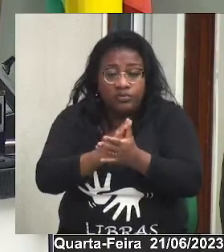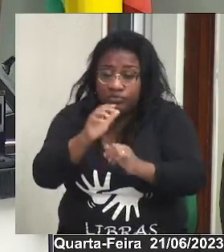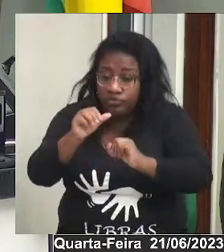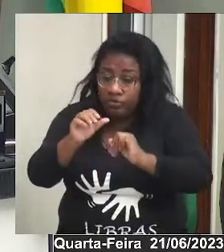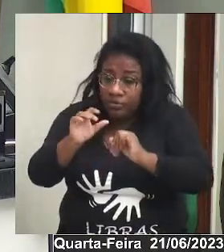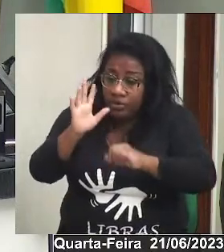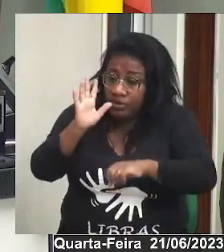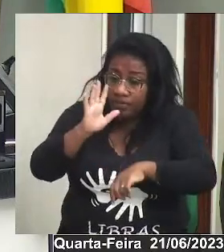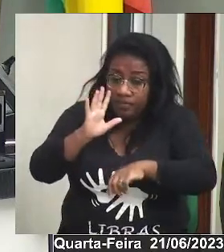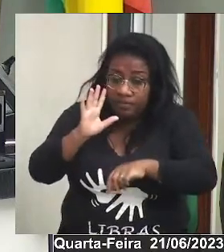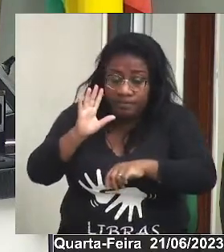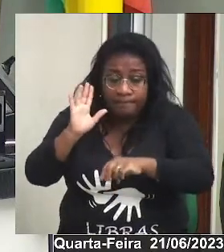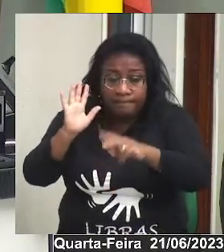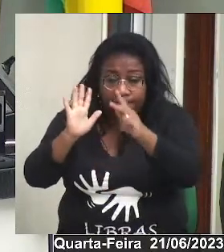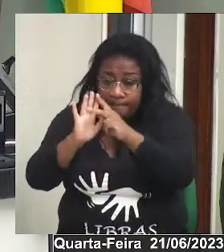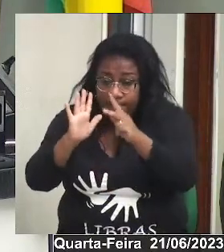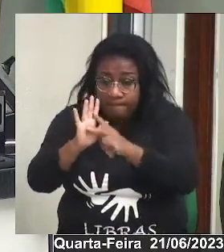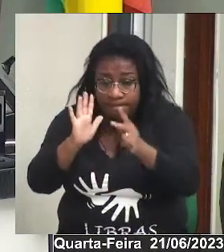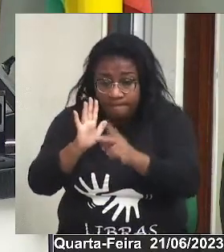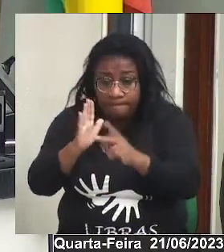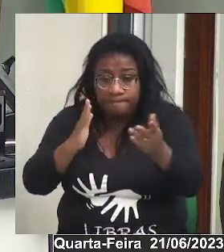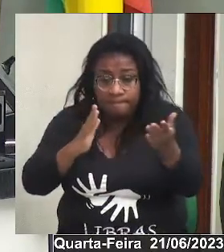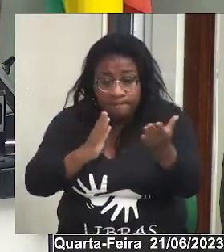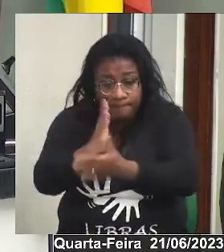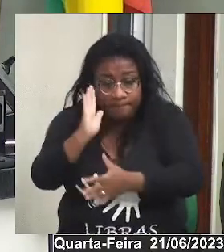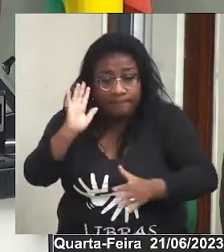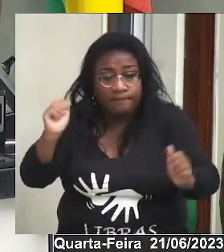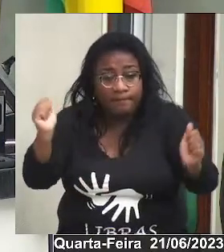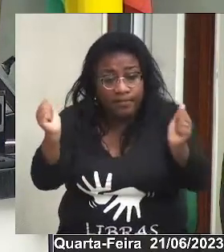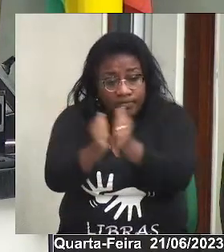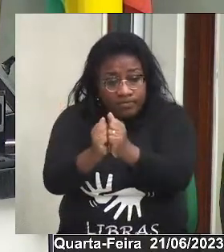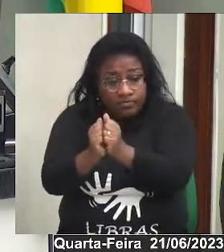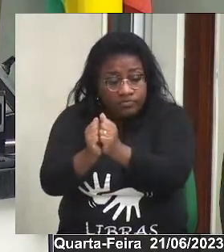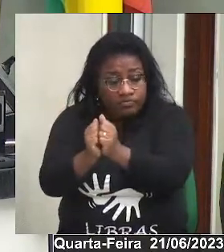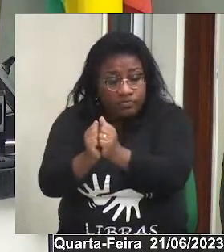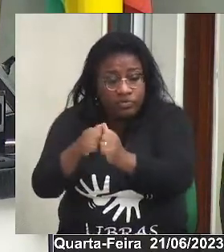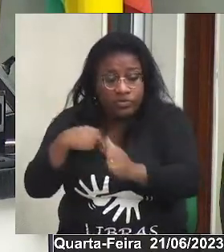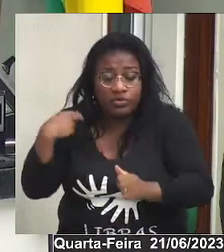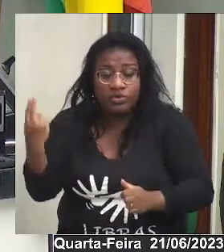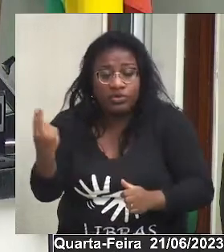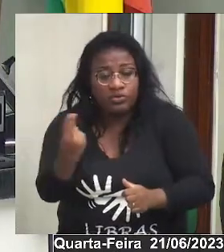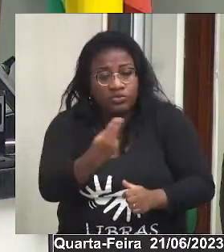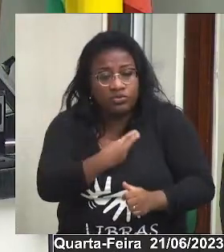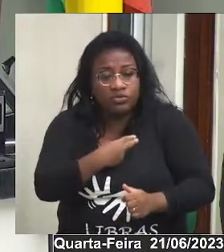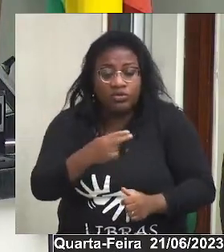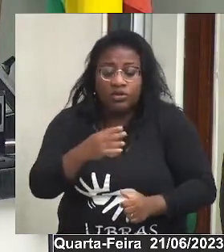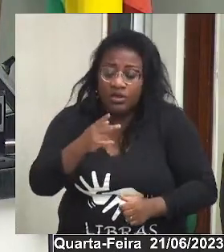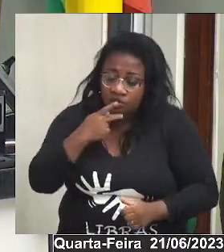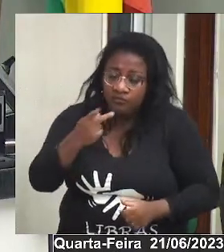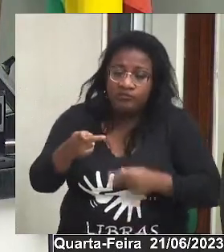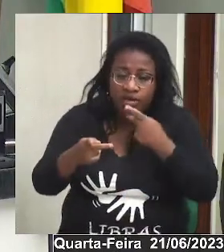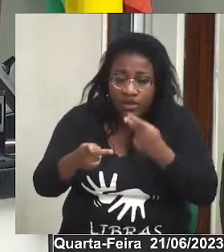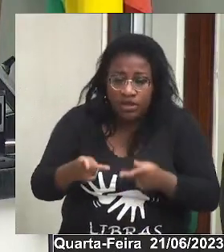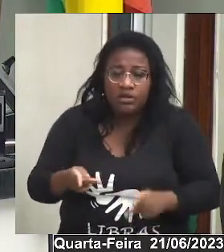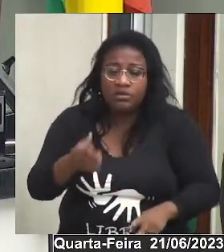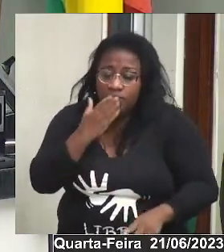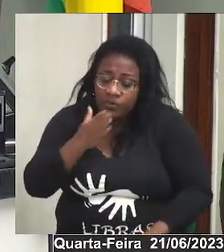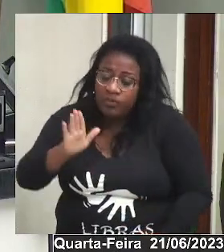nenhuma decisão e aprovar nenhum projeto desde que vocês não discutam com nós. Pronto, eu dei a minha palavra, eu posso falar por